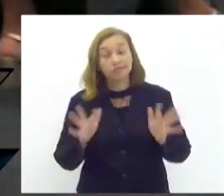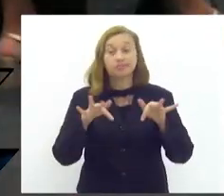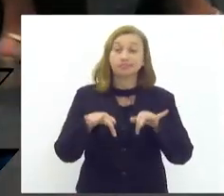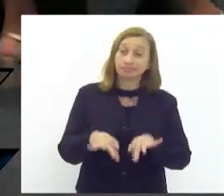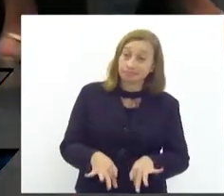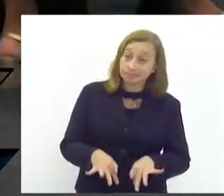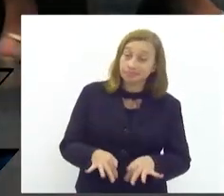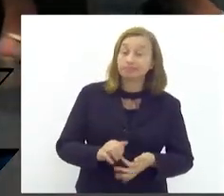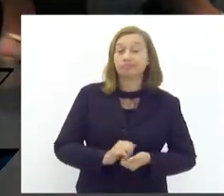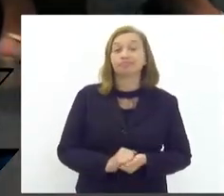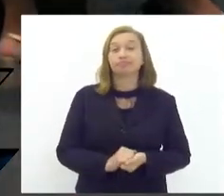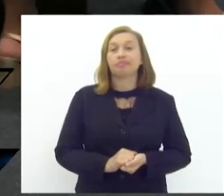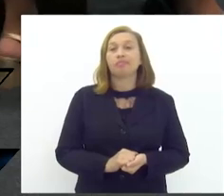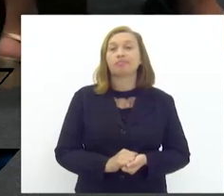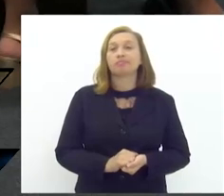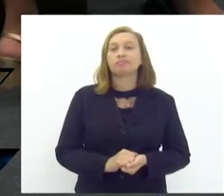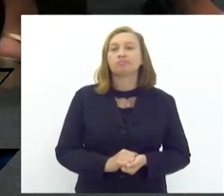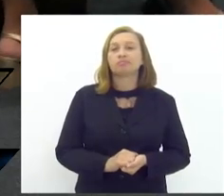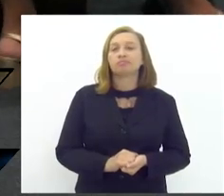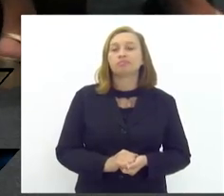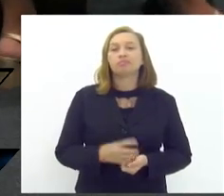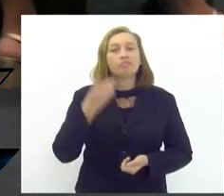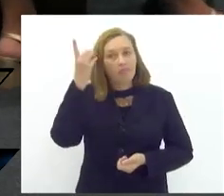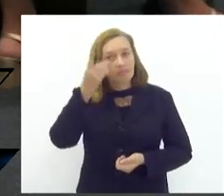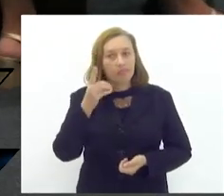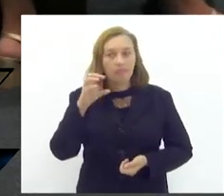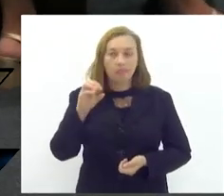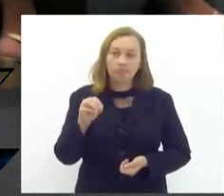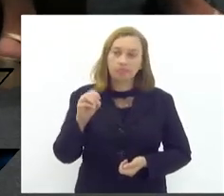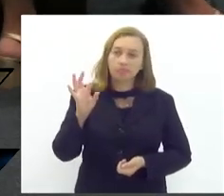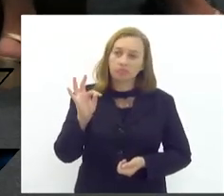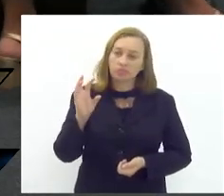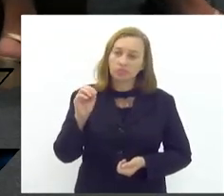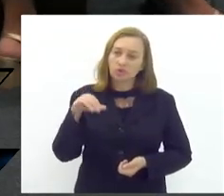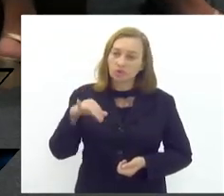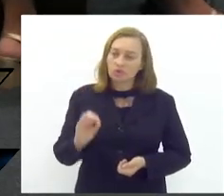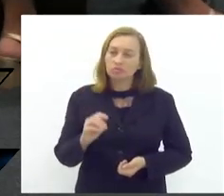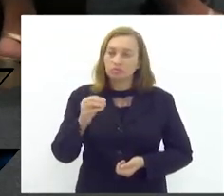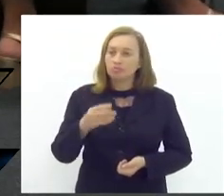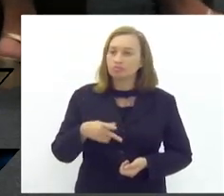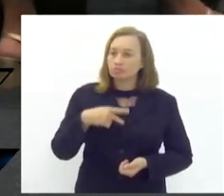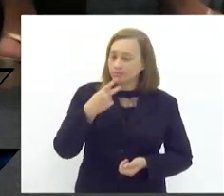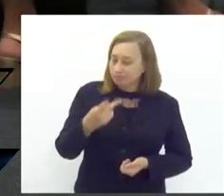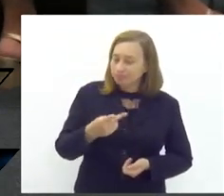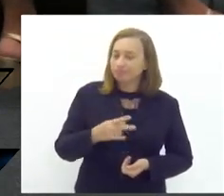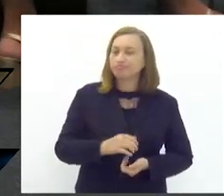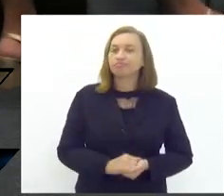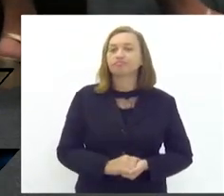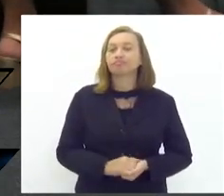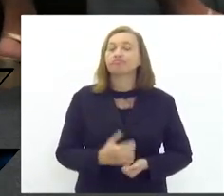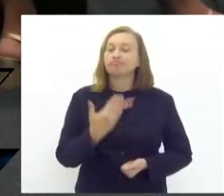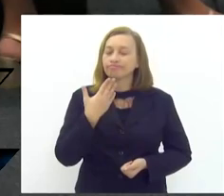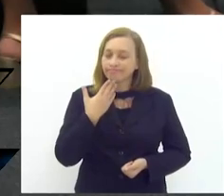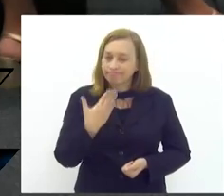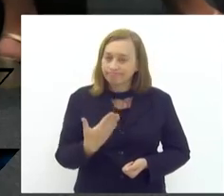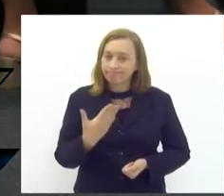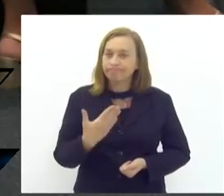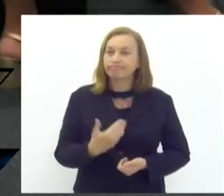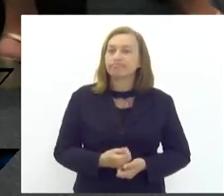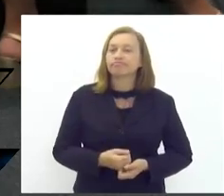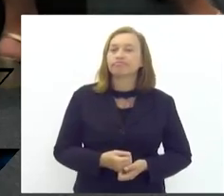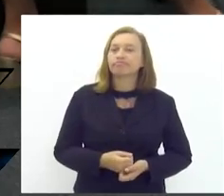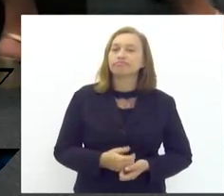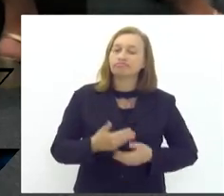aqui é deputado Otoni a minha reflexão meu discurso pedindo que